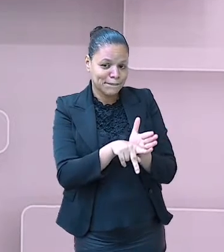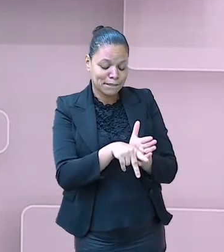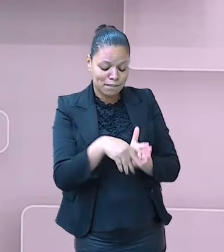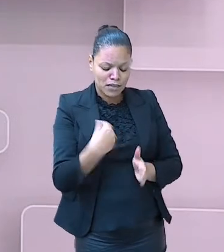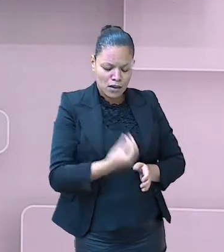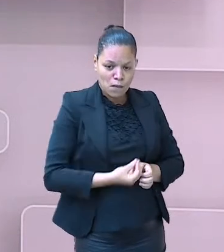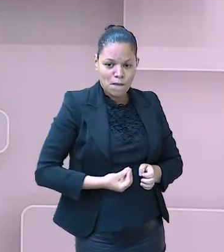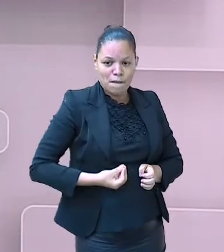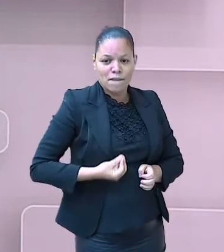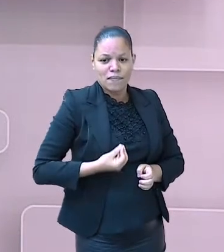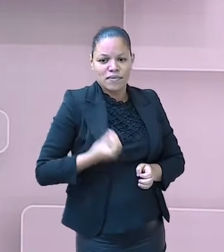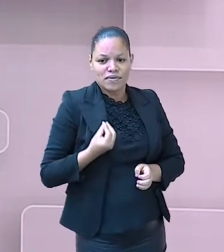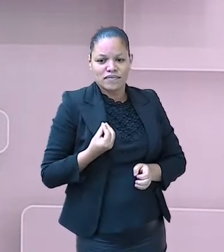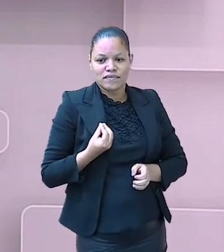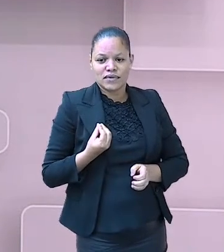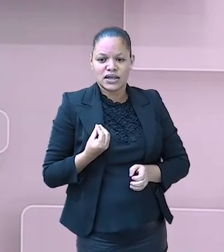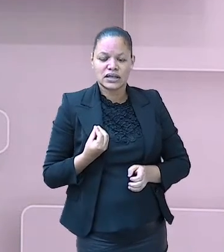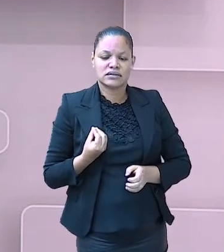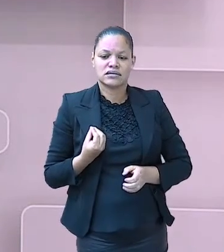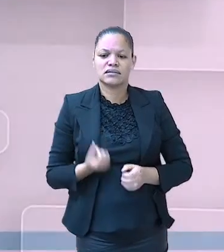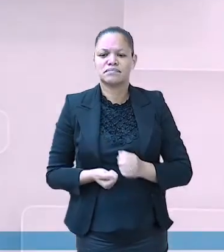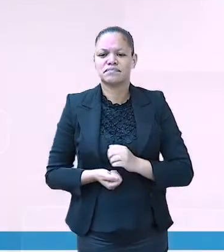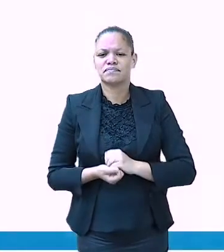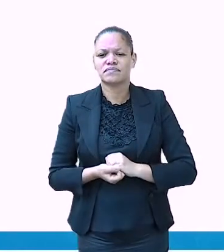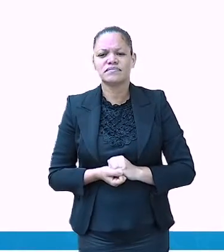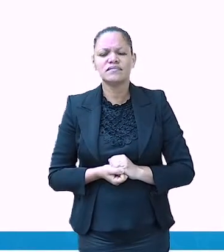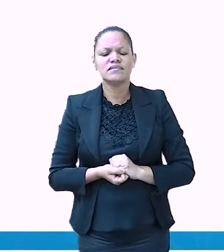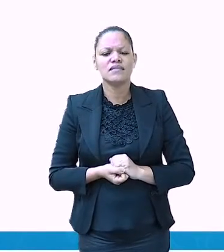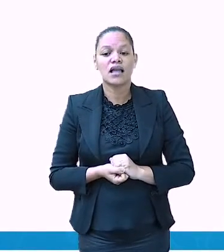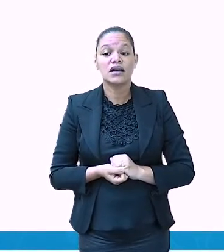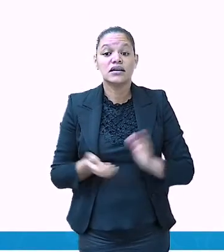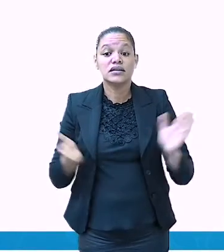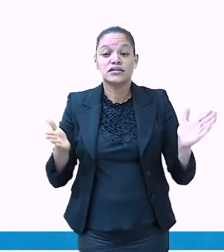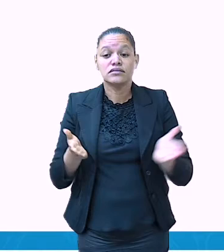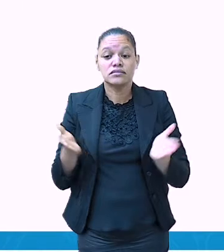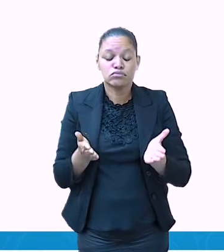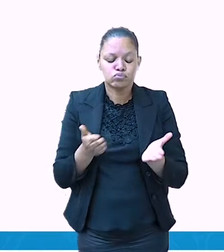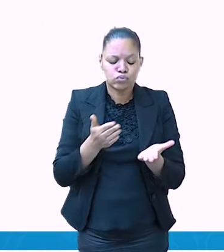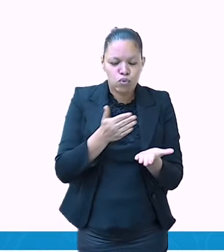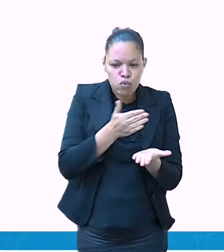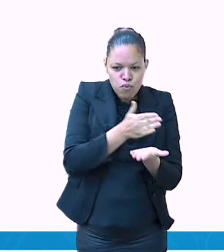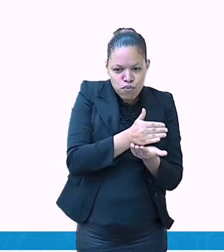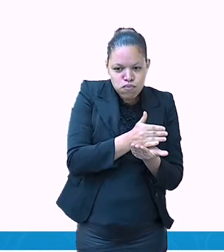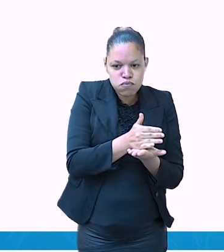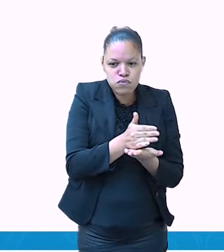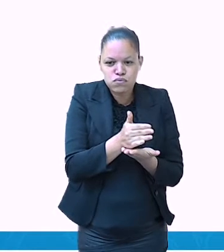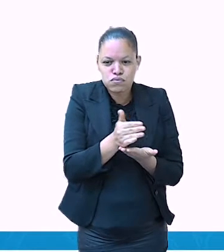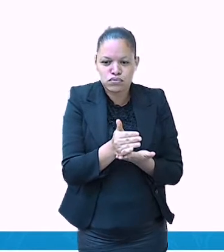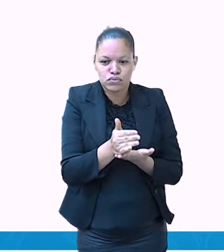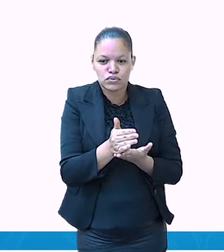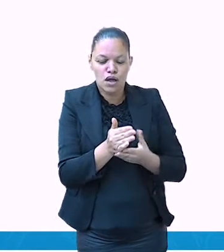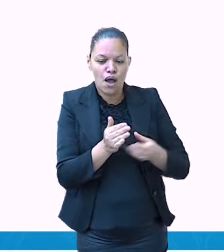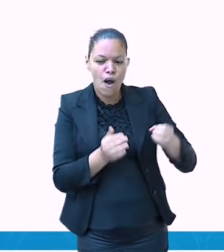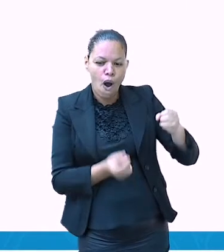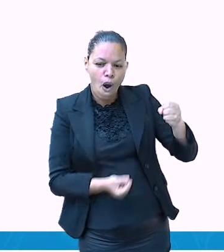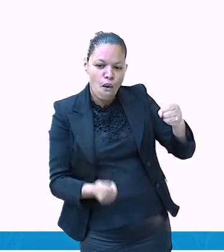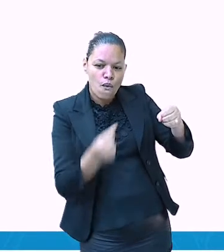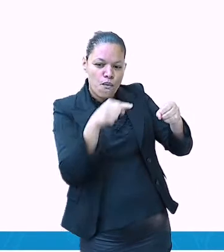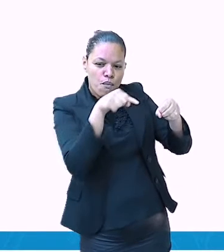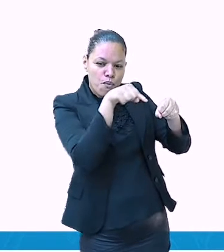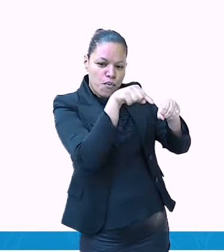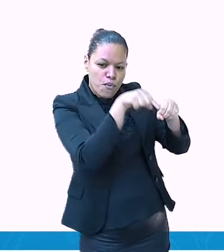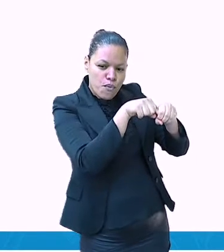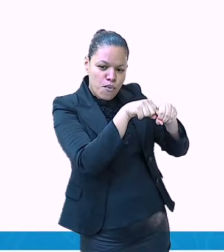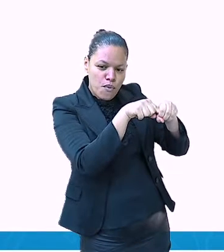Na reprodução, a fecundação delas é interna, tá? Os répteis têm essa parte